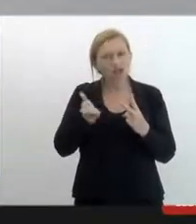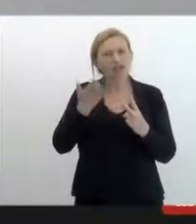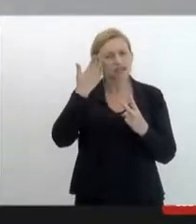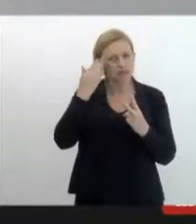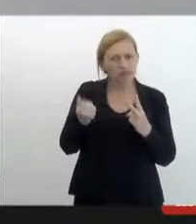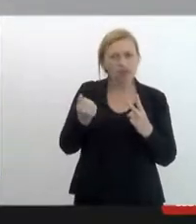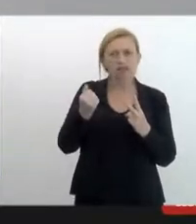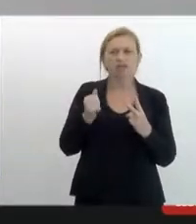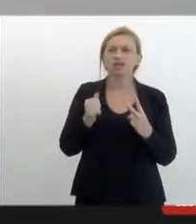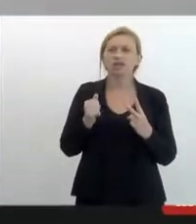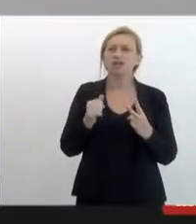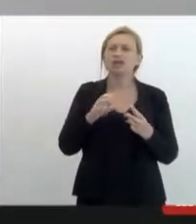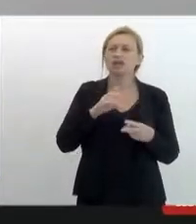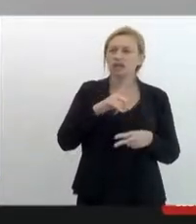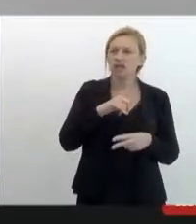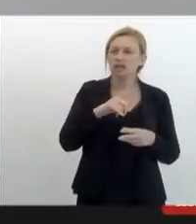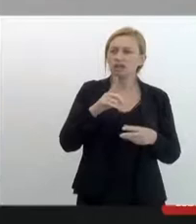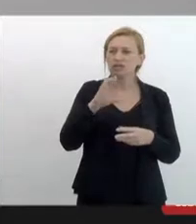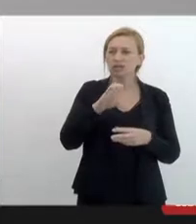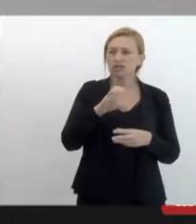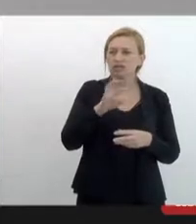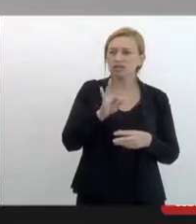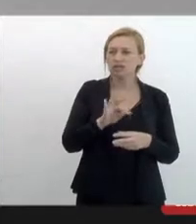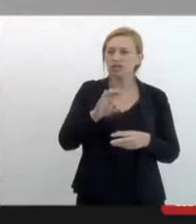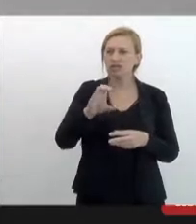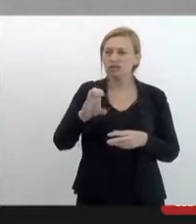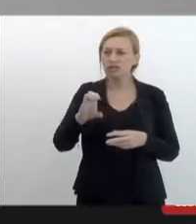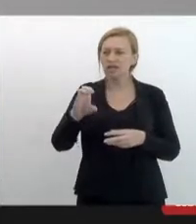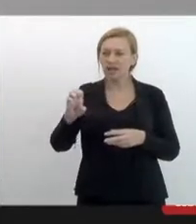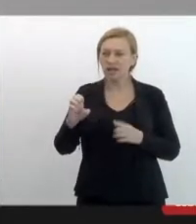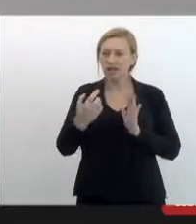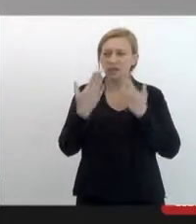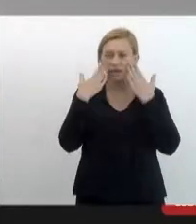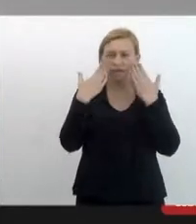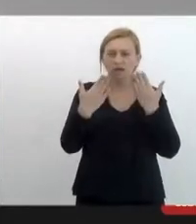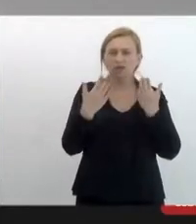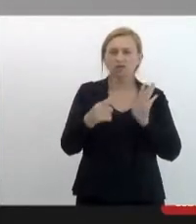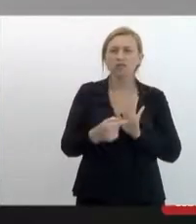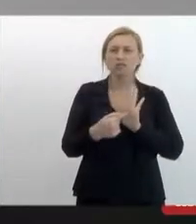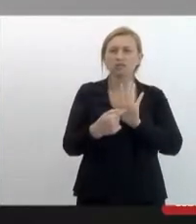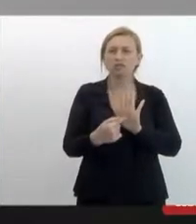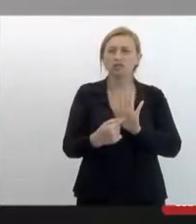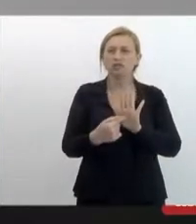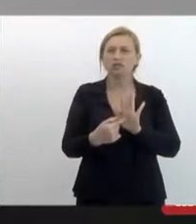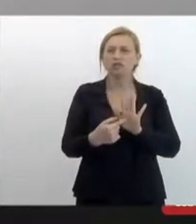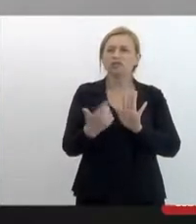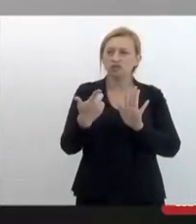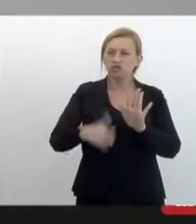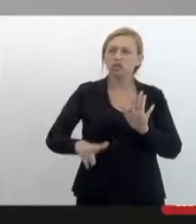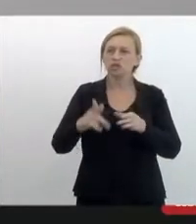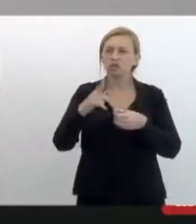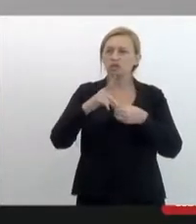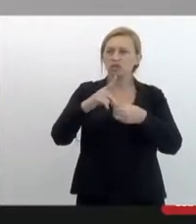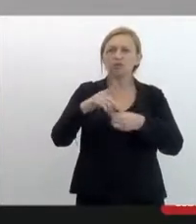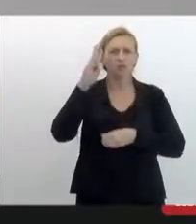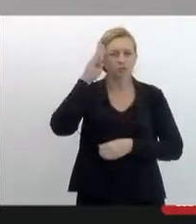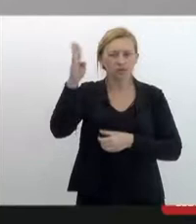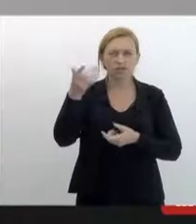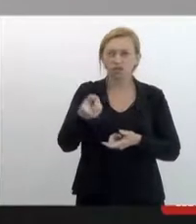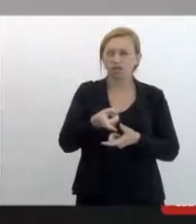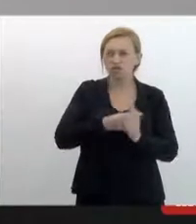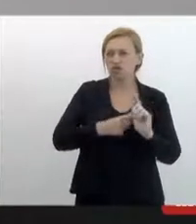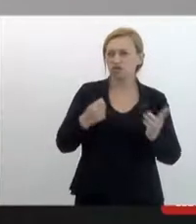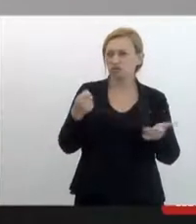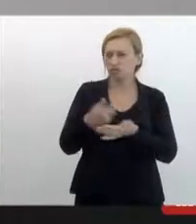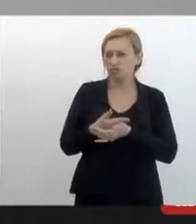nesse quadro que o TCE apresentou, aparece novamente a Petrobras como a principal devedora inscrita em